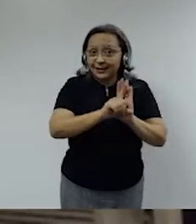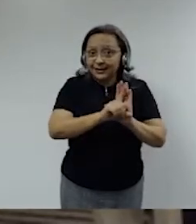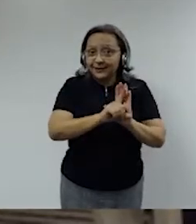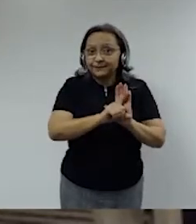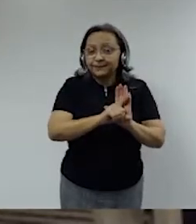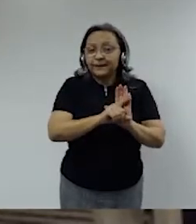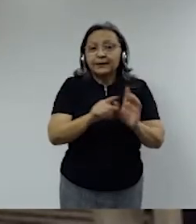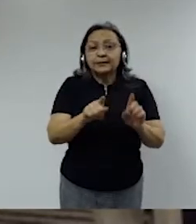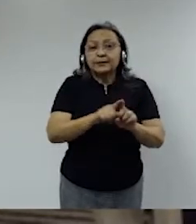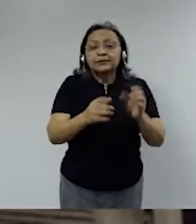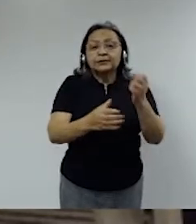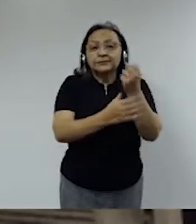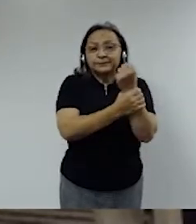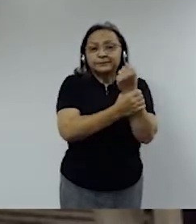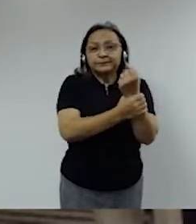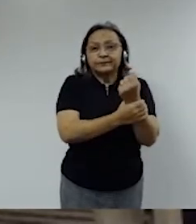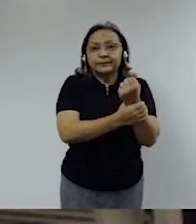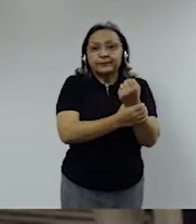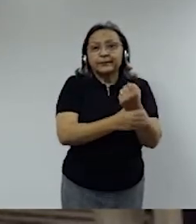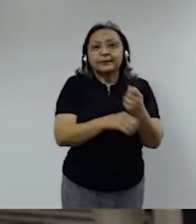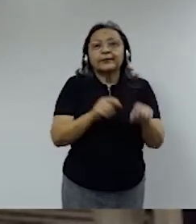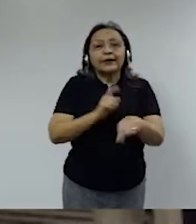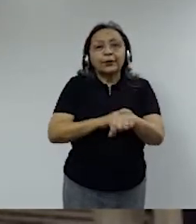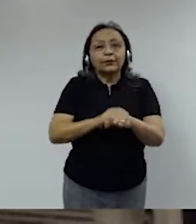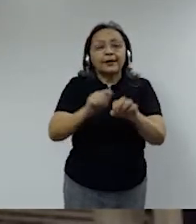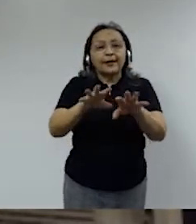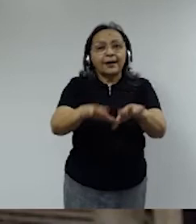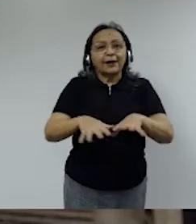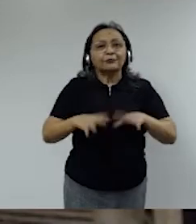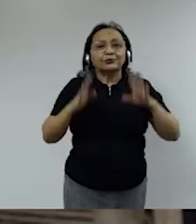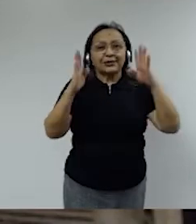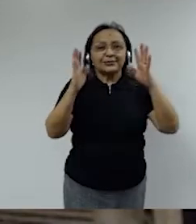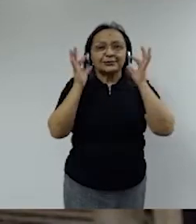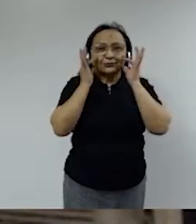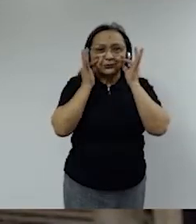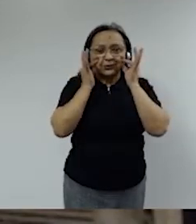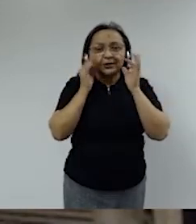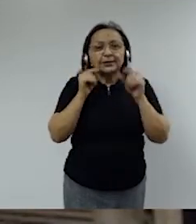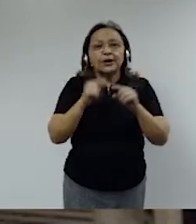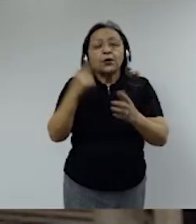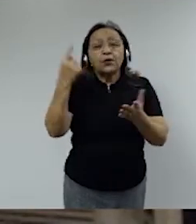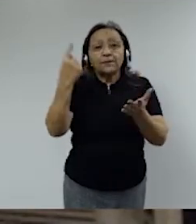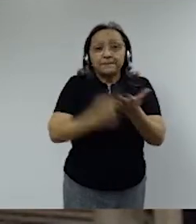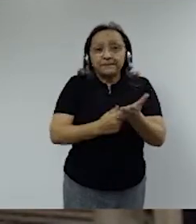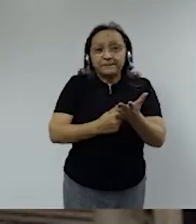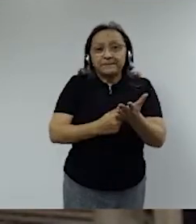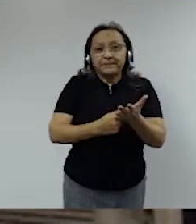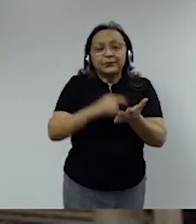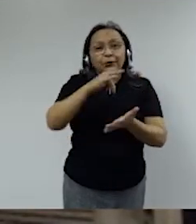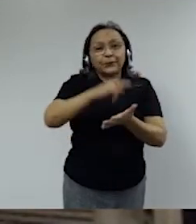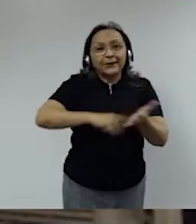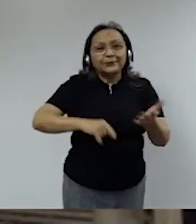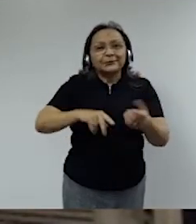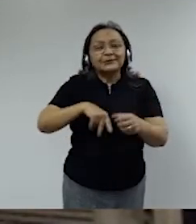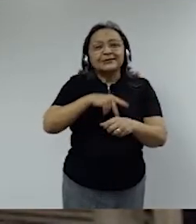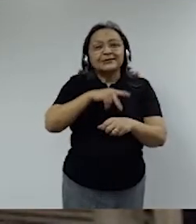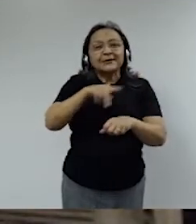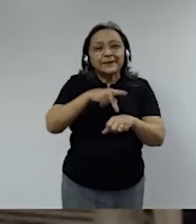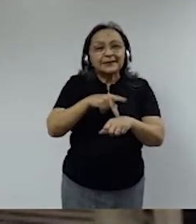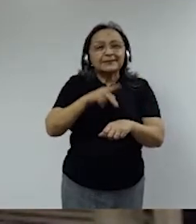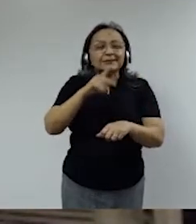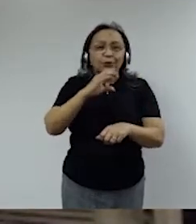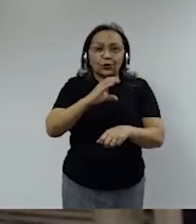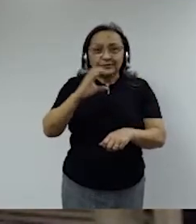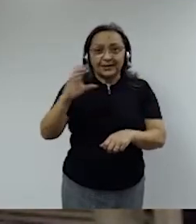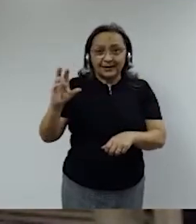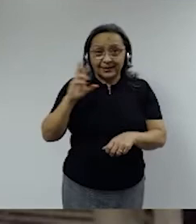assegurados na prática pela chamada audiência de custódia. O Pacto de São José da Costa Rica é monitorado pela